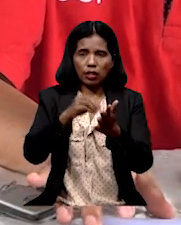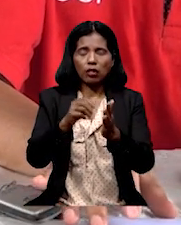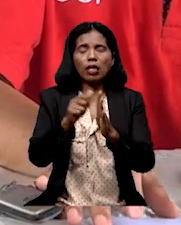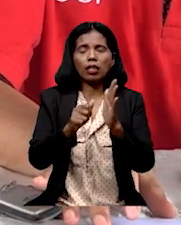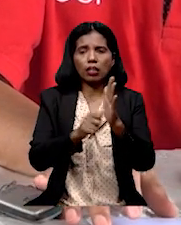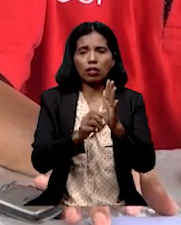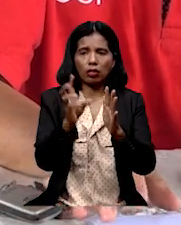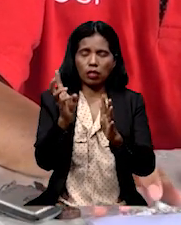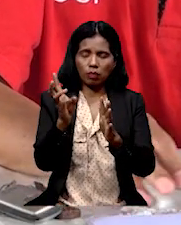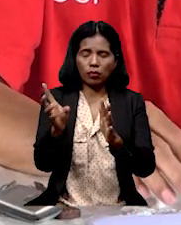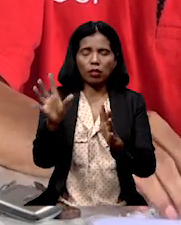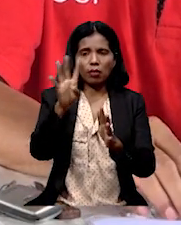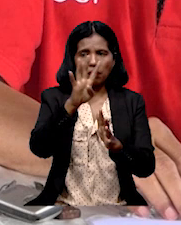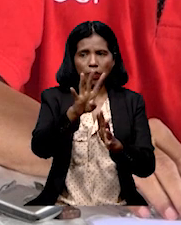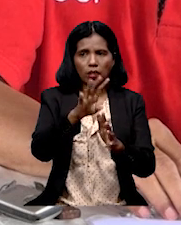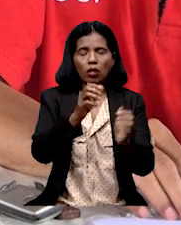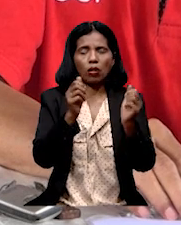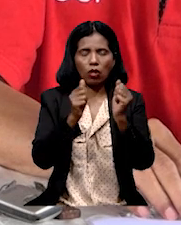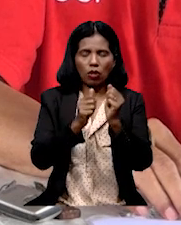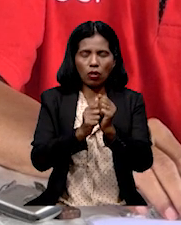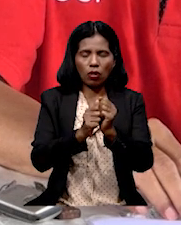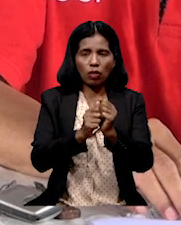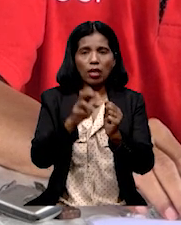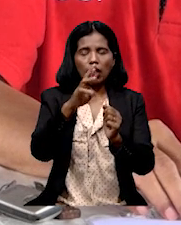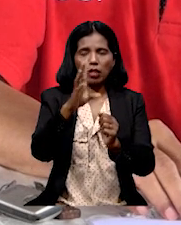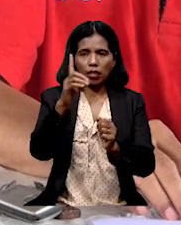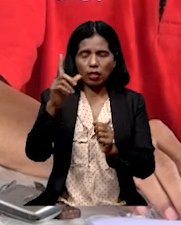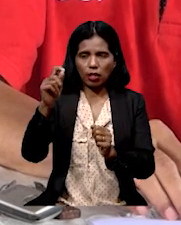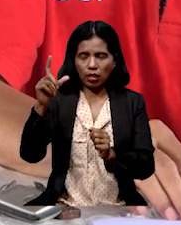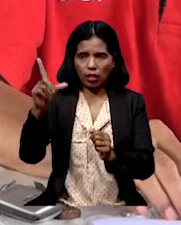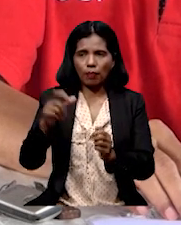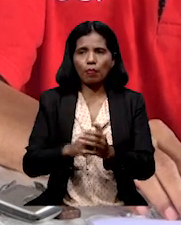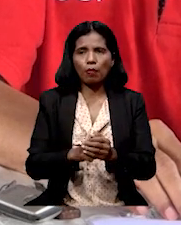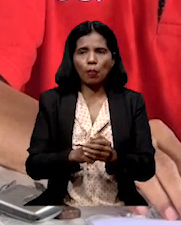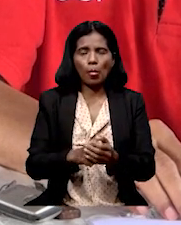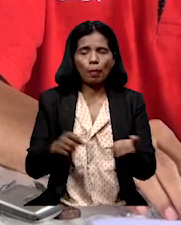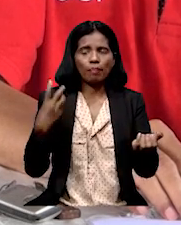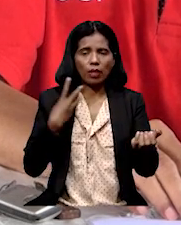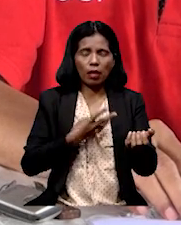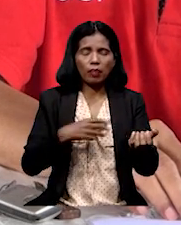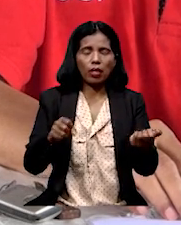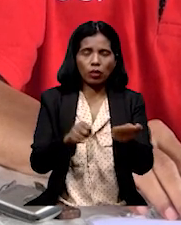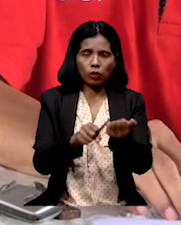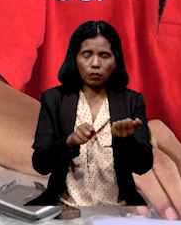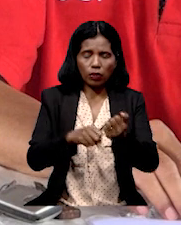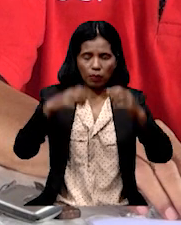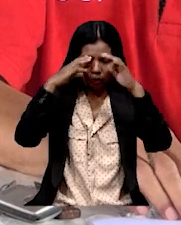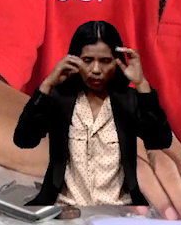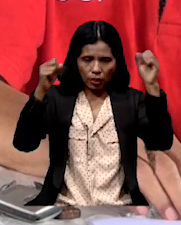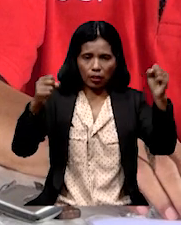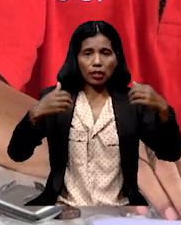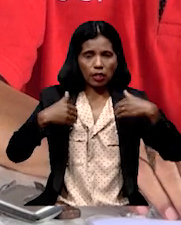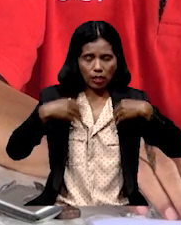74 Constituição da República Democrática de Timor-Leste. Ofelin apoia o presidente IDNB e a minha decisão